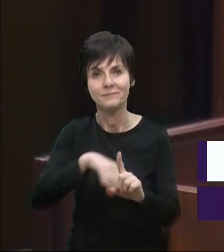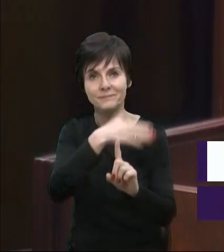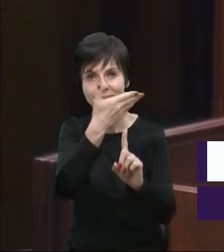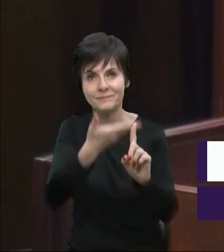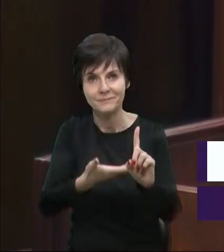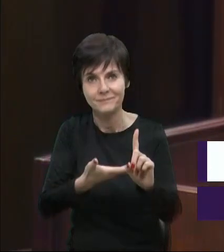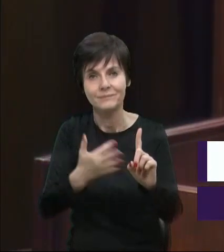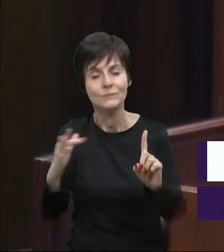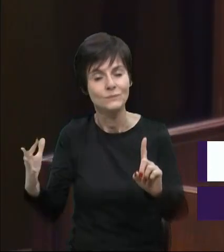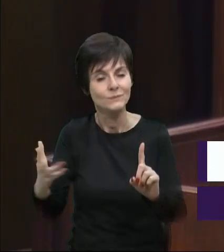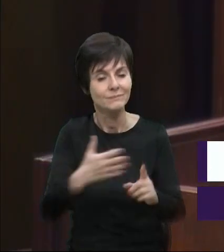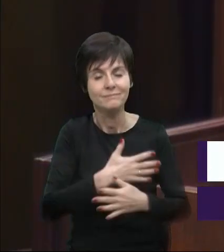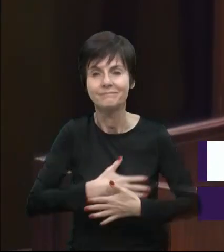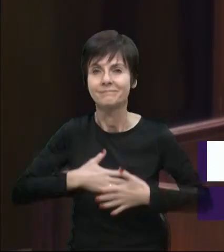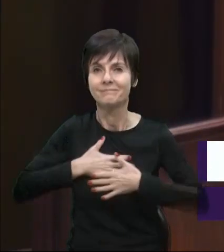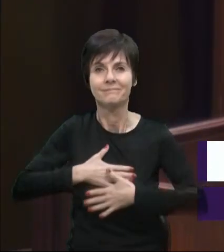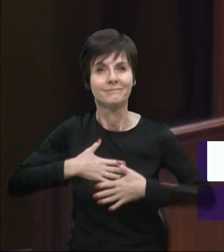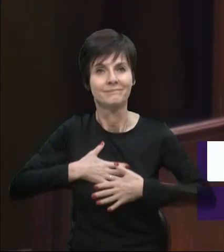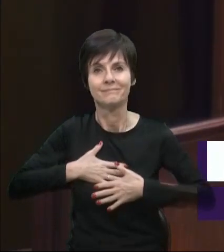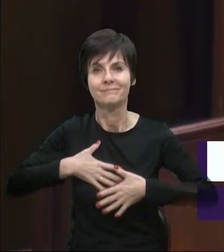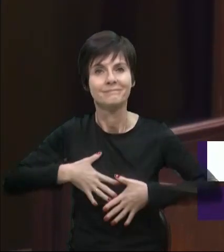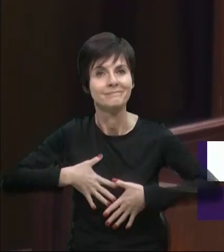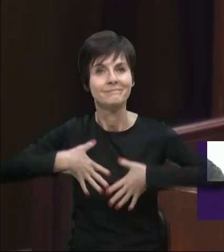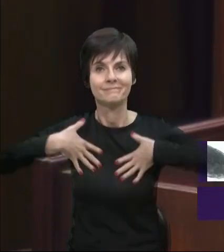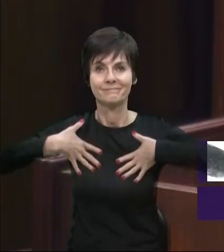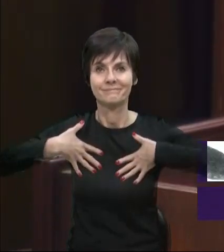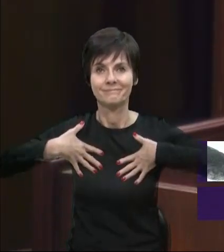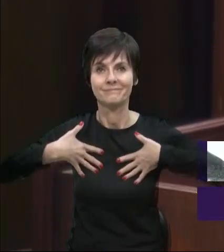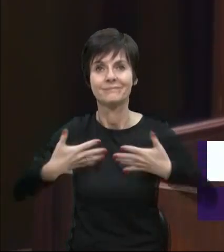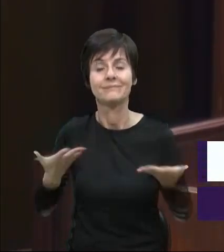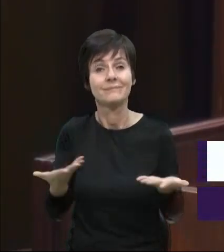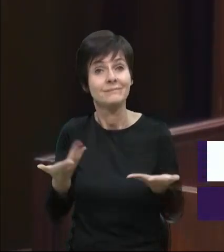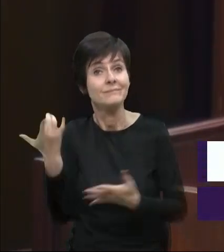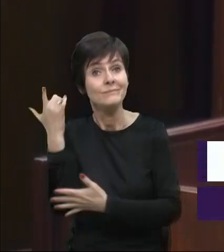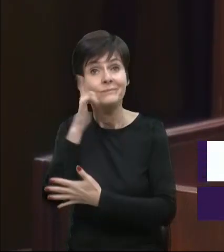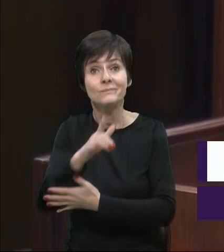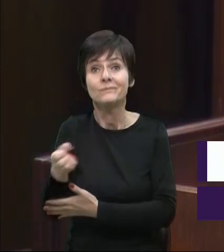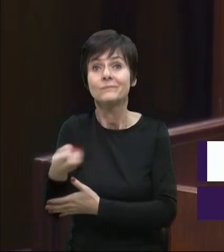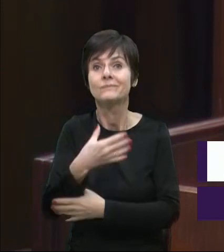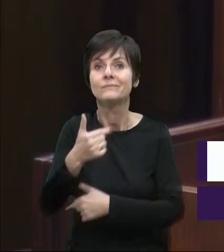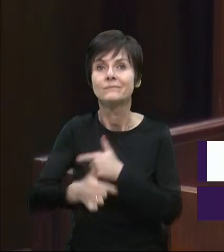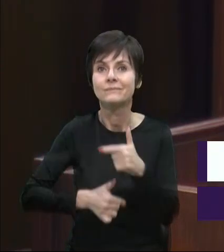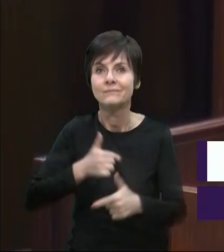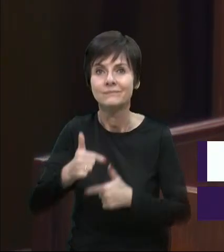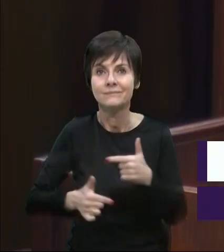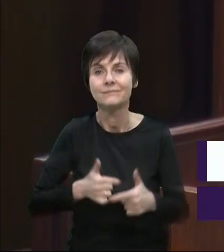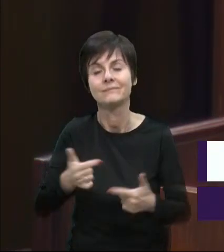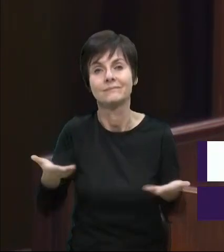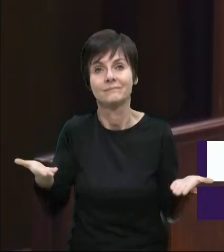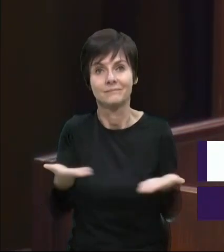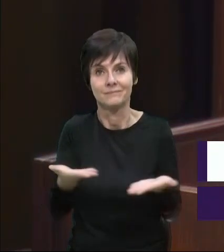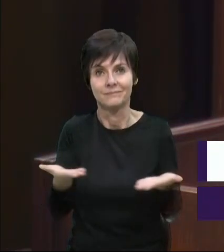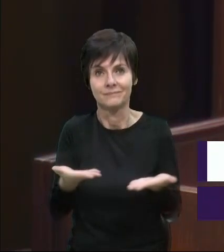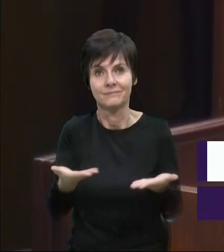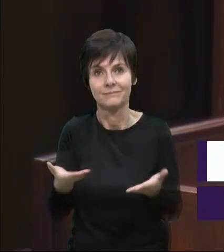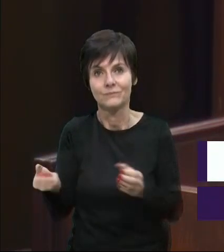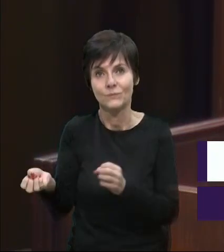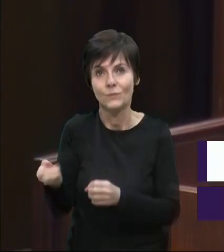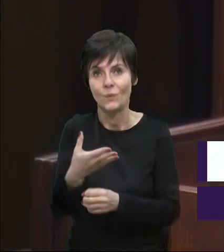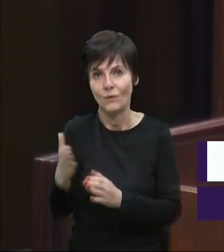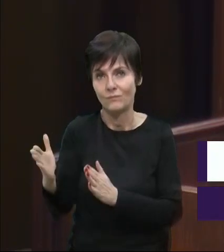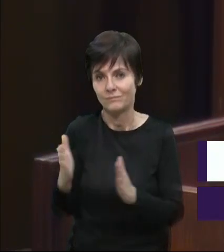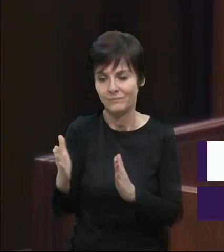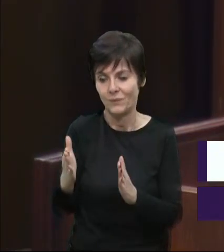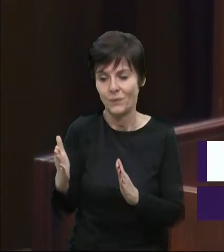estão muito gratas pela premiação. E que a gente consiga fazer um novo trabalho, né, agora nessa nova etapa do